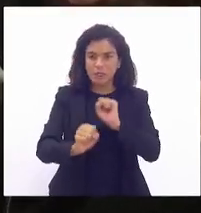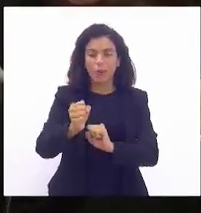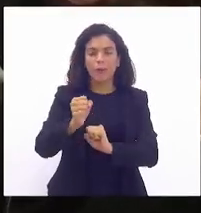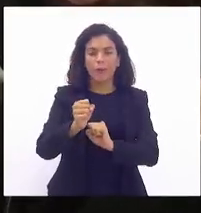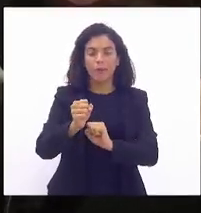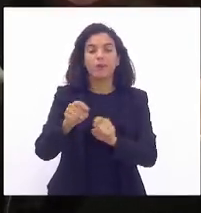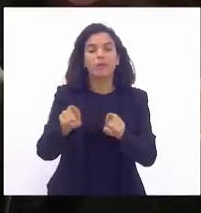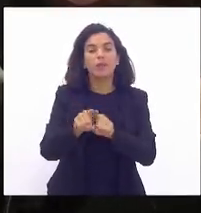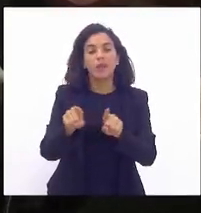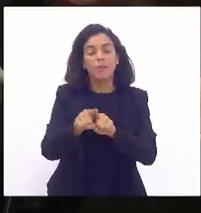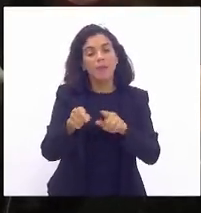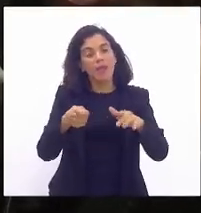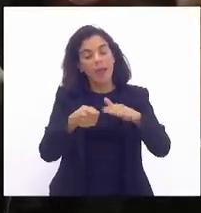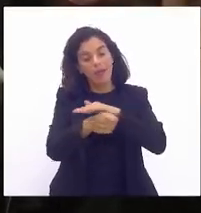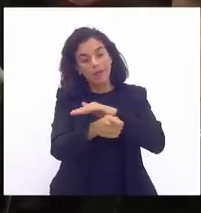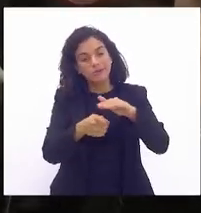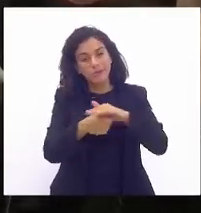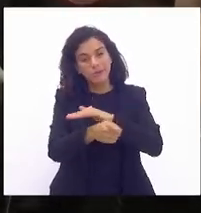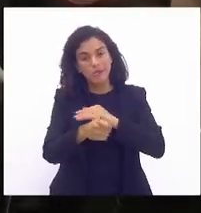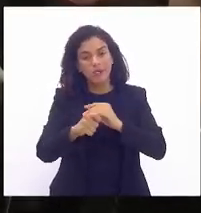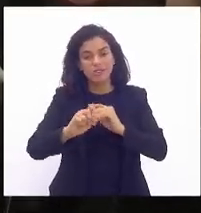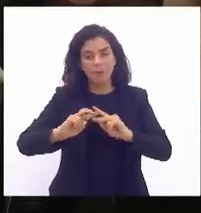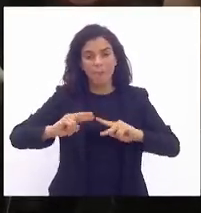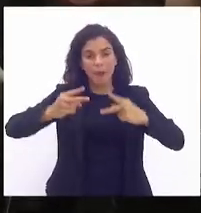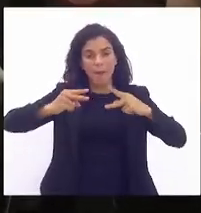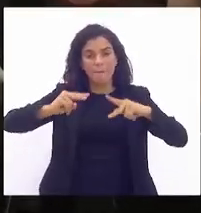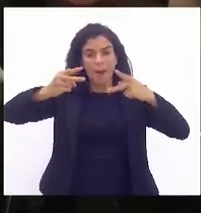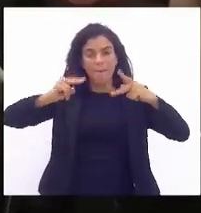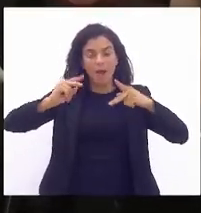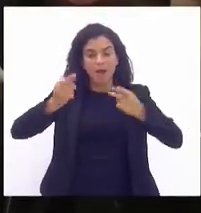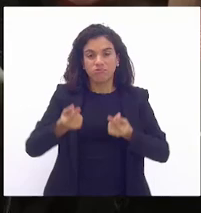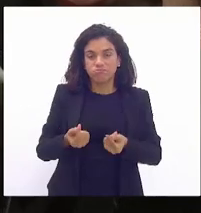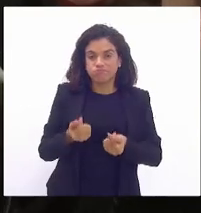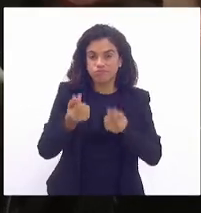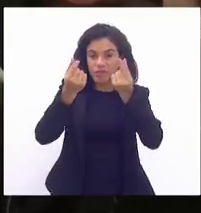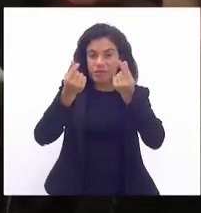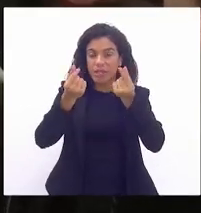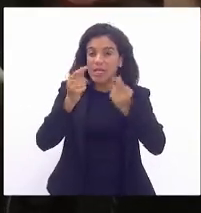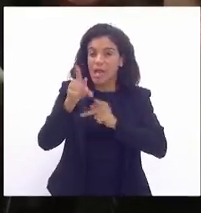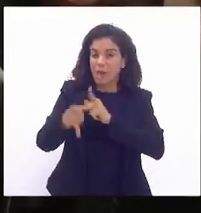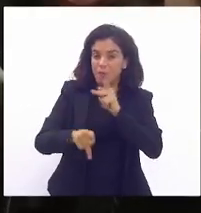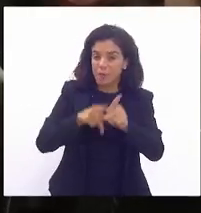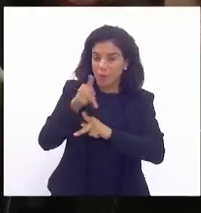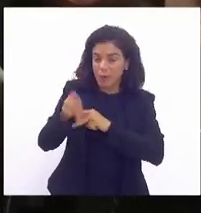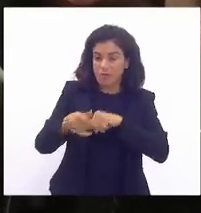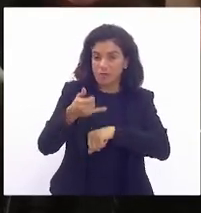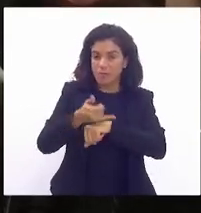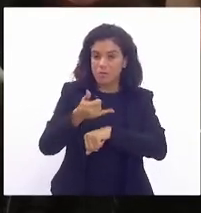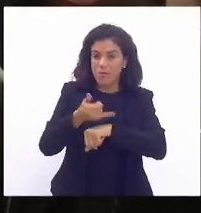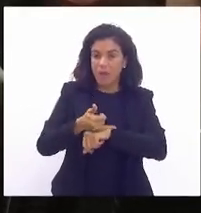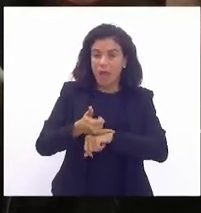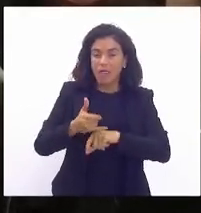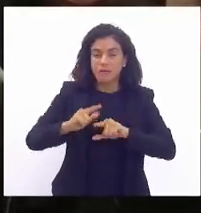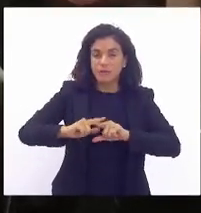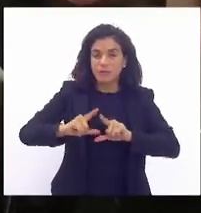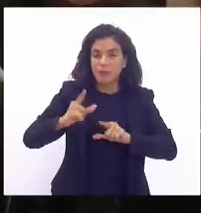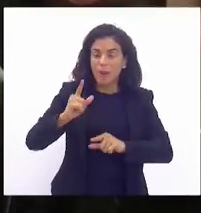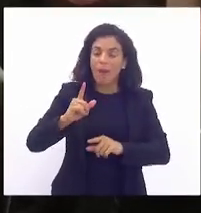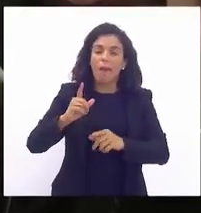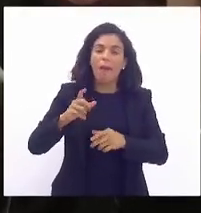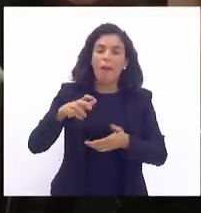seus acionistas cada vez mais crescem. E a população de Volta Redonda cada vez mais paga.